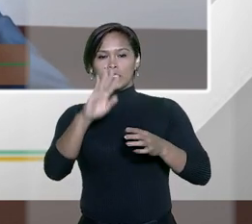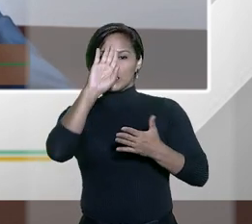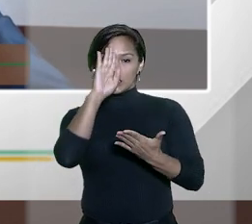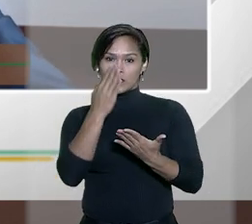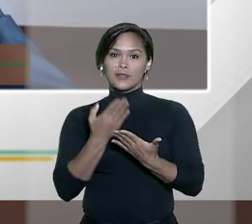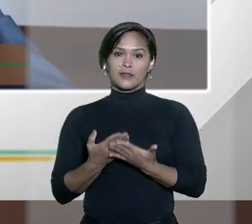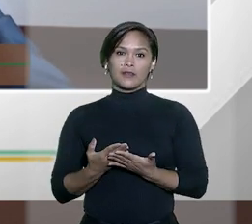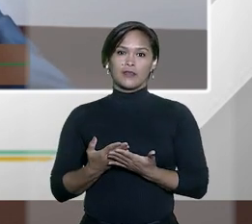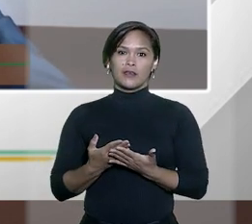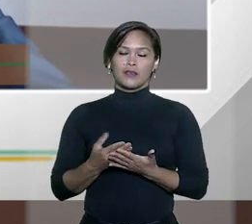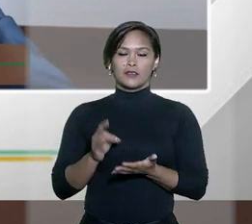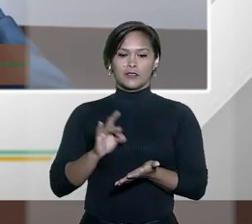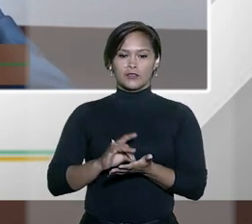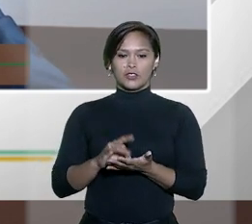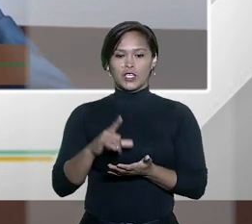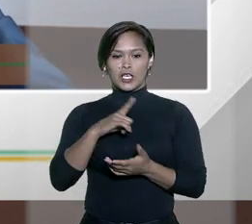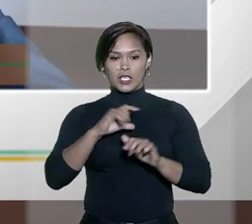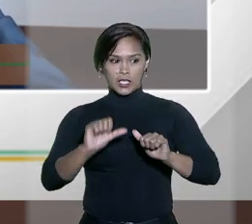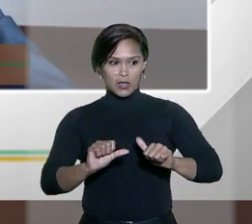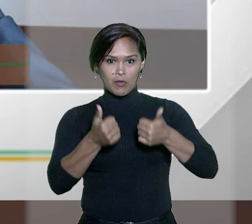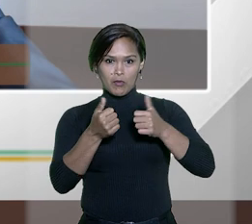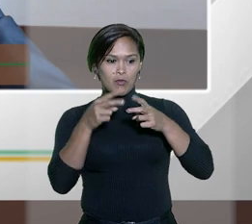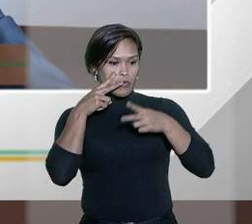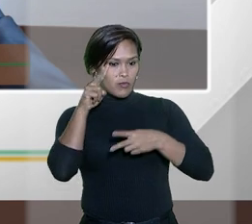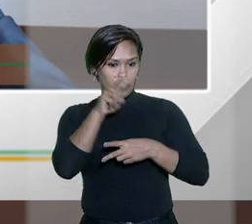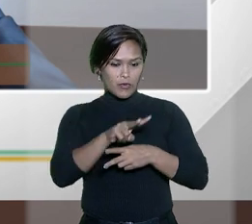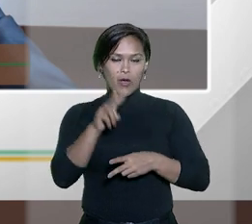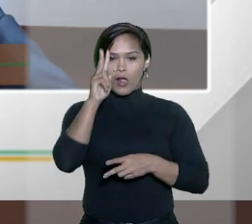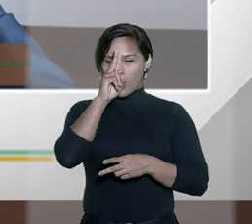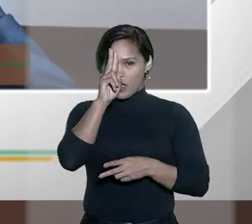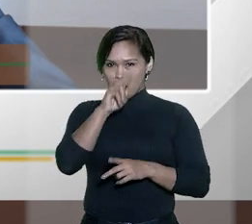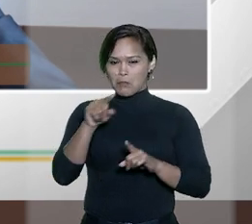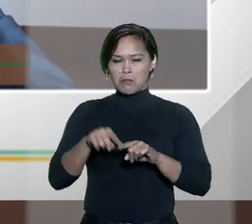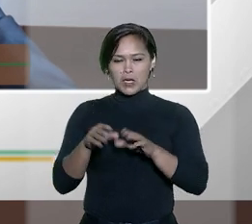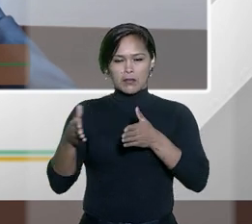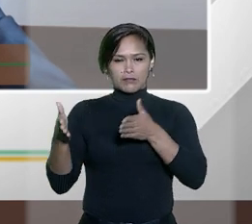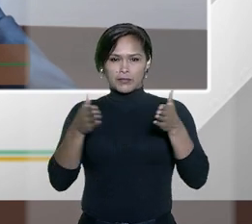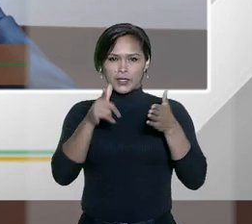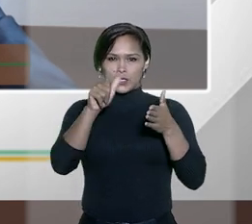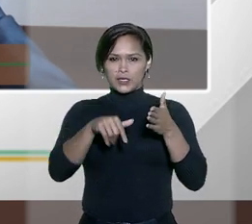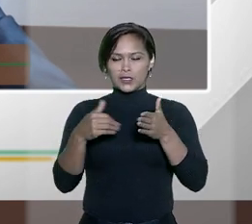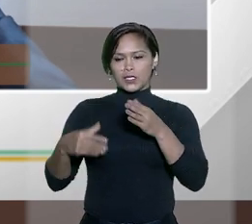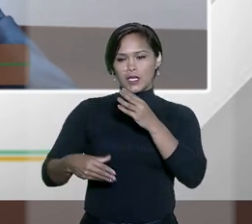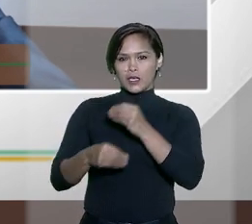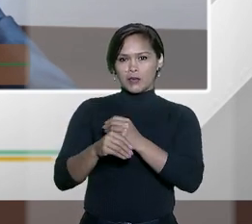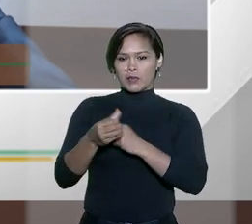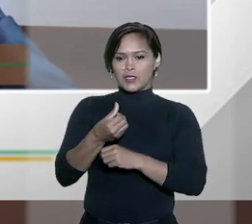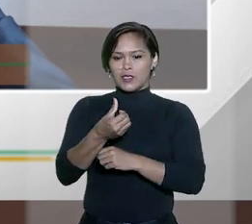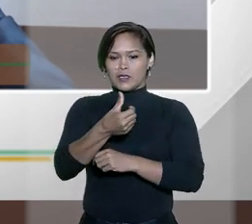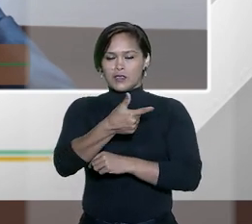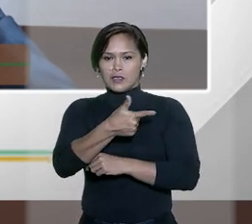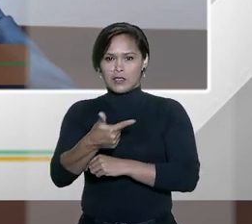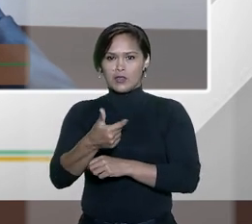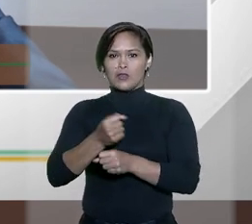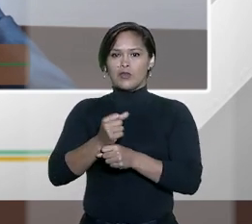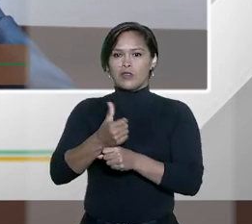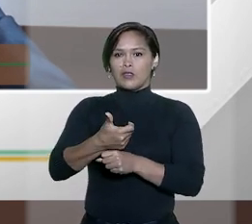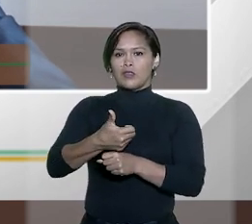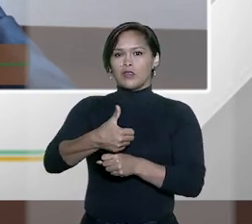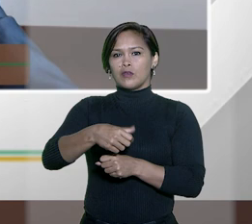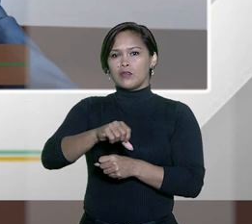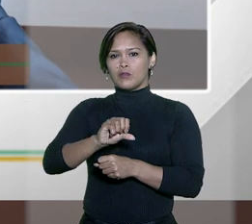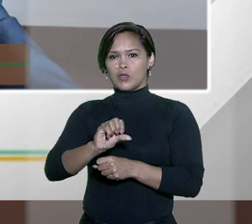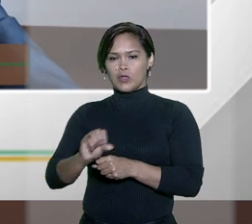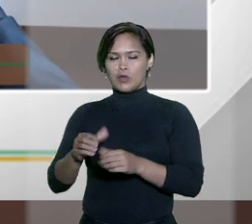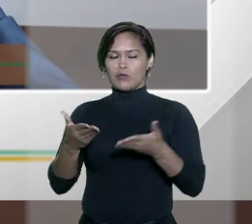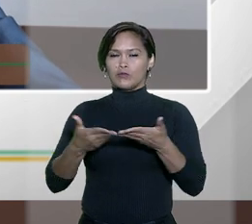eu creio que tem um aspecto positivo que deve ser ressaltado. E desde a emenda 62 de 2009,